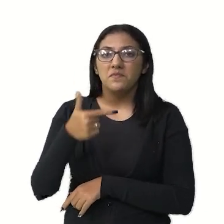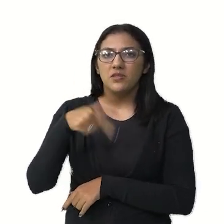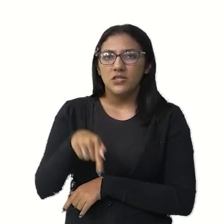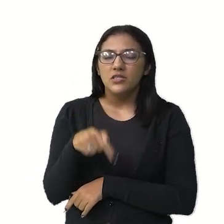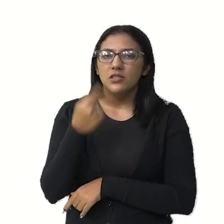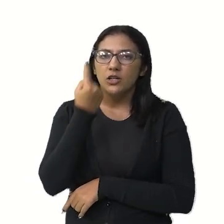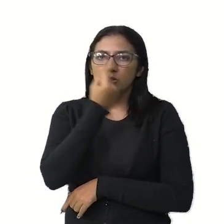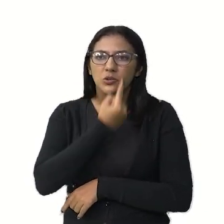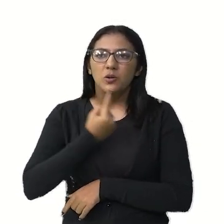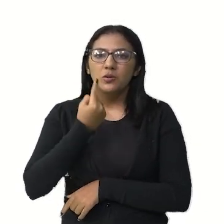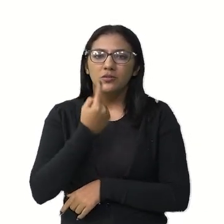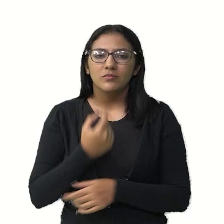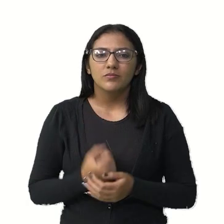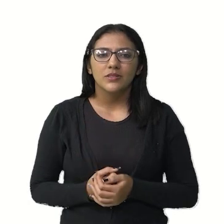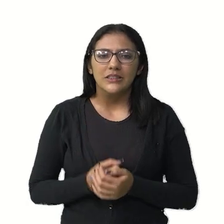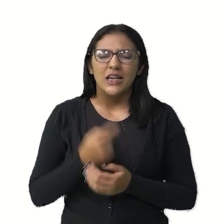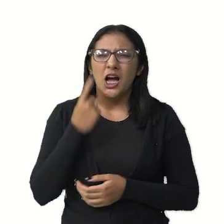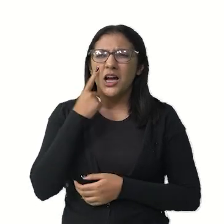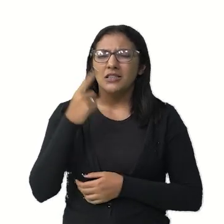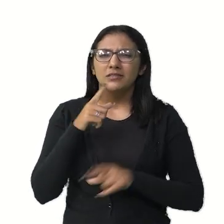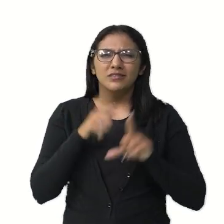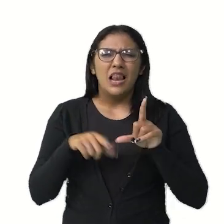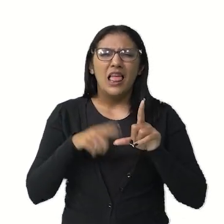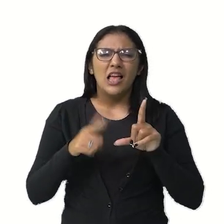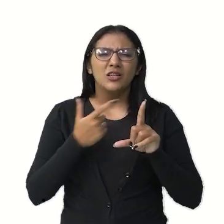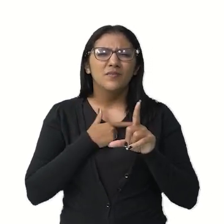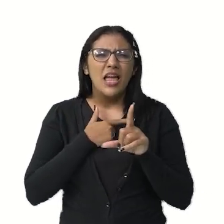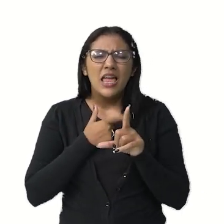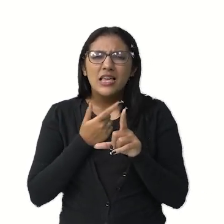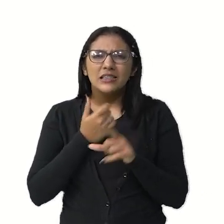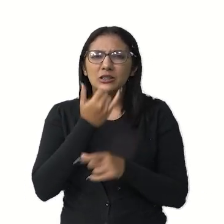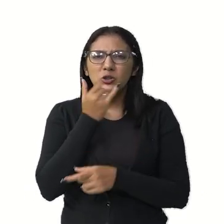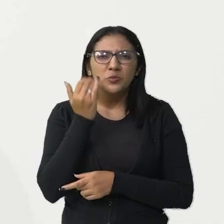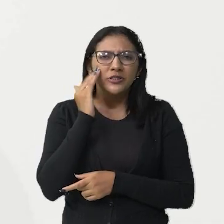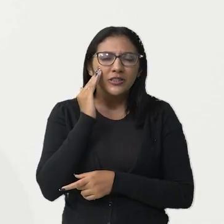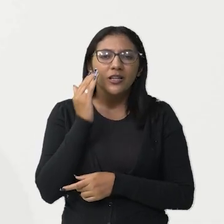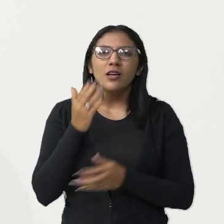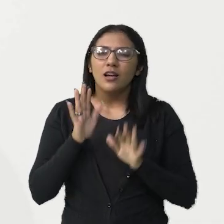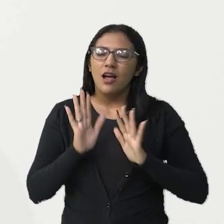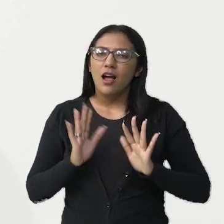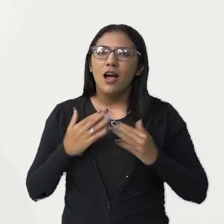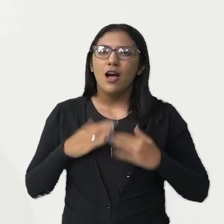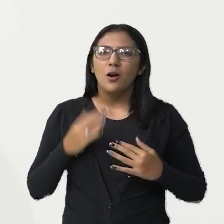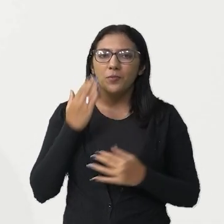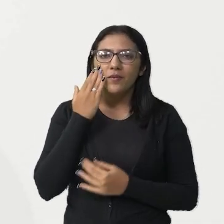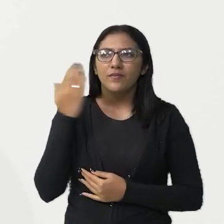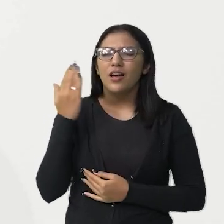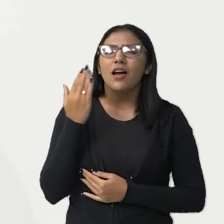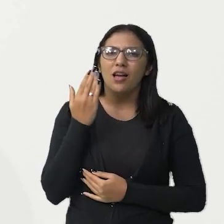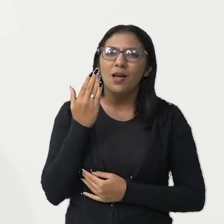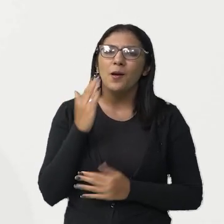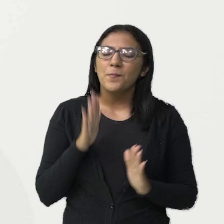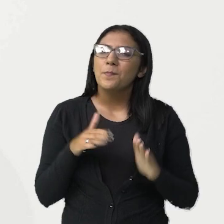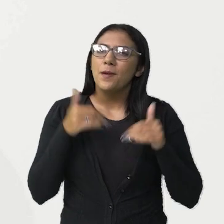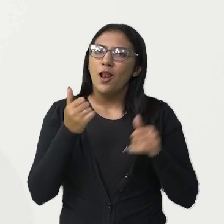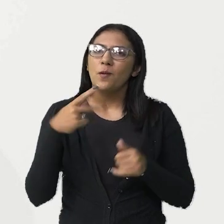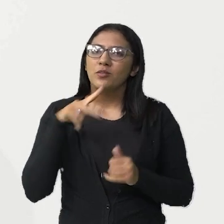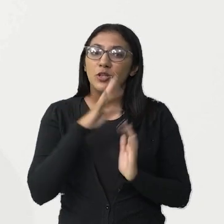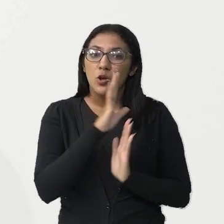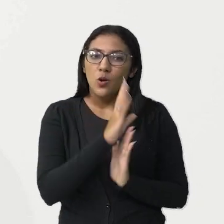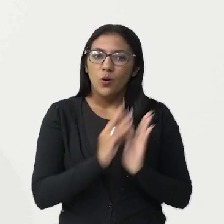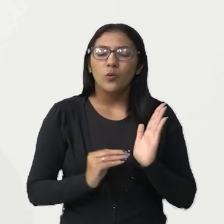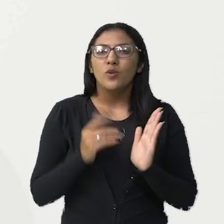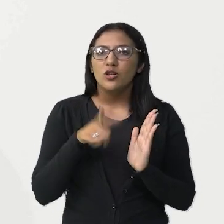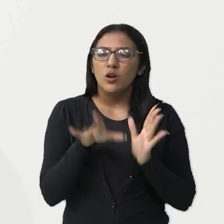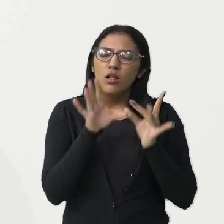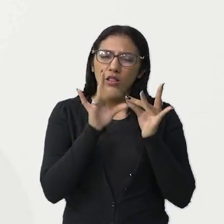27 horas. Professor, essa sua letra está muito horrorosa, está muito feia. Calma que nós temos o gabarito aqui para te mostrar. Bonitinho para você anotar de novo